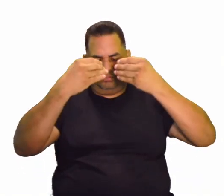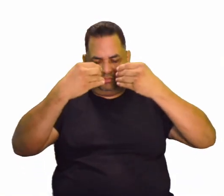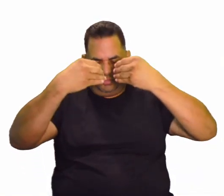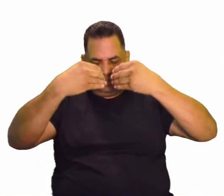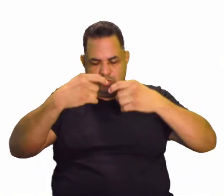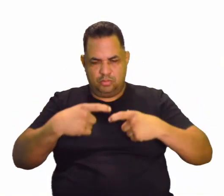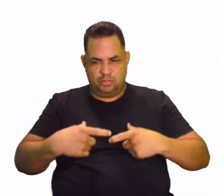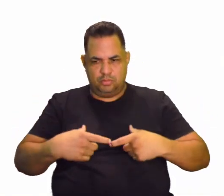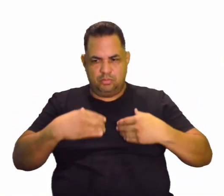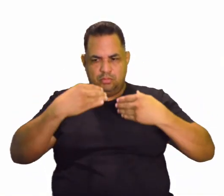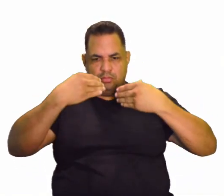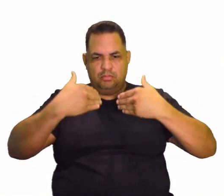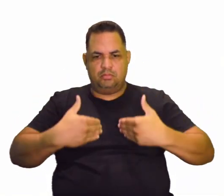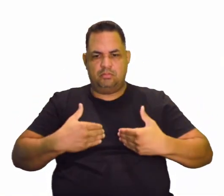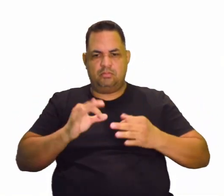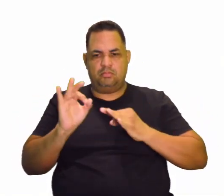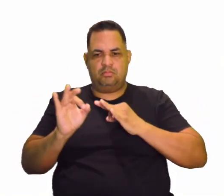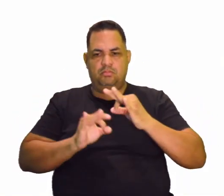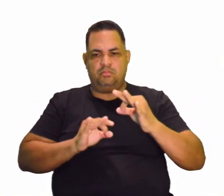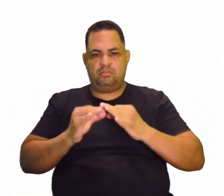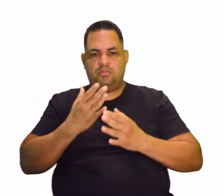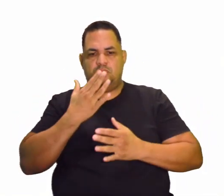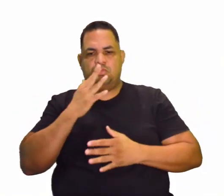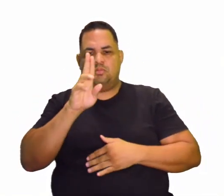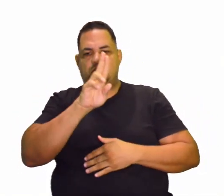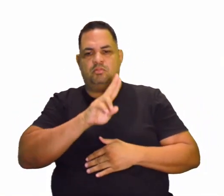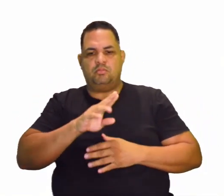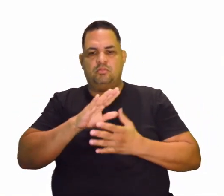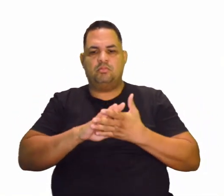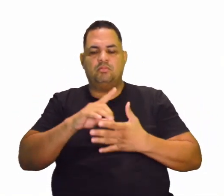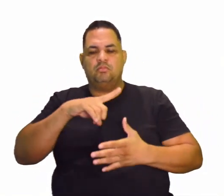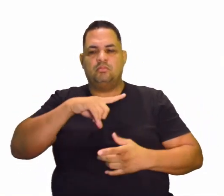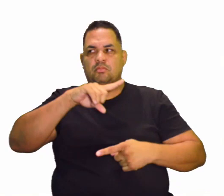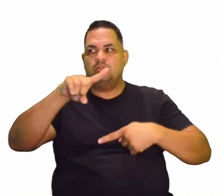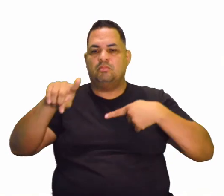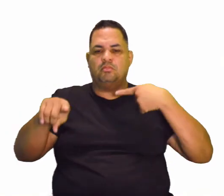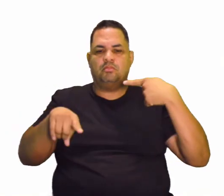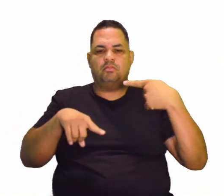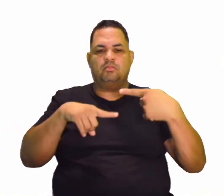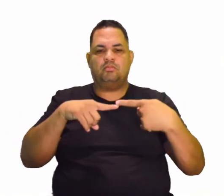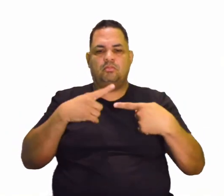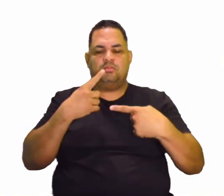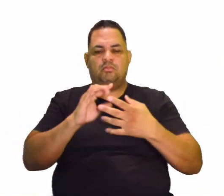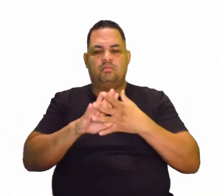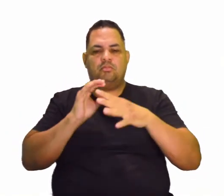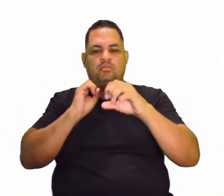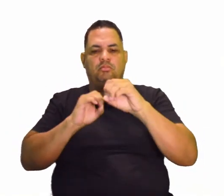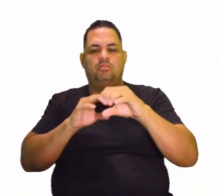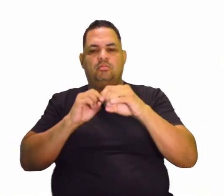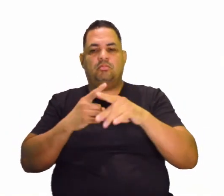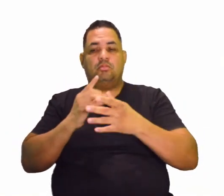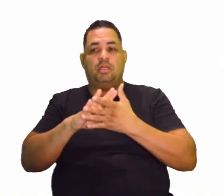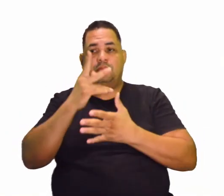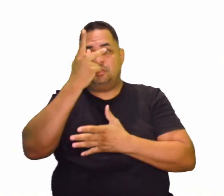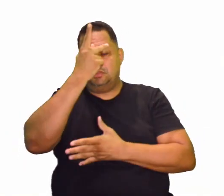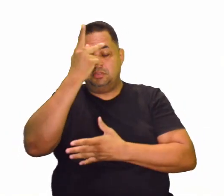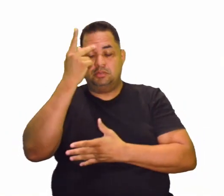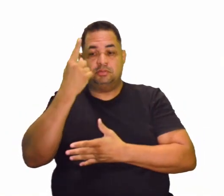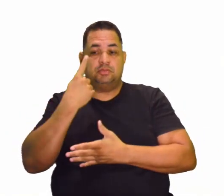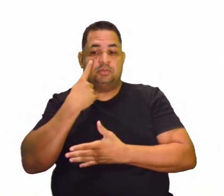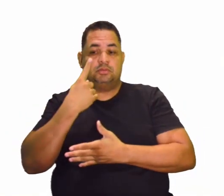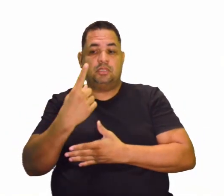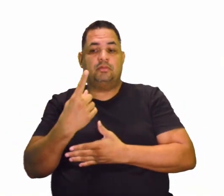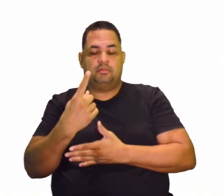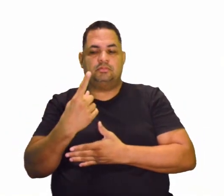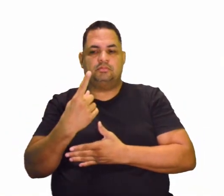corpo, as proporções, as cores usadas, tudo isso tinha o objetivo de evangelizar. Então, sempre havia uma